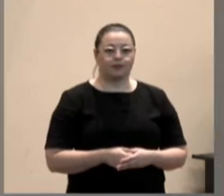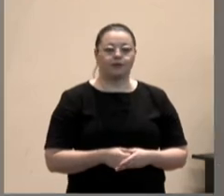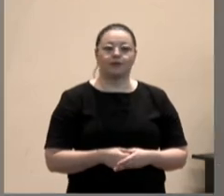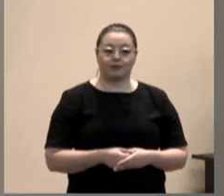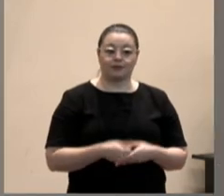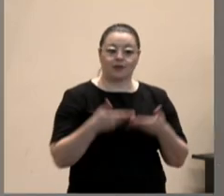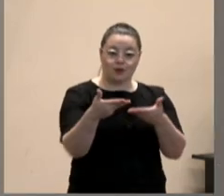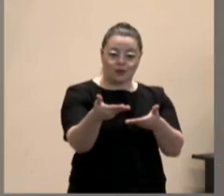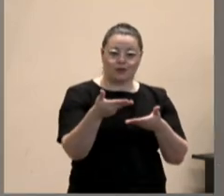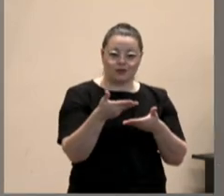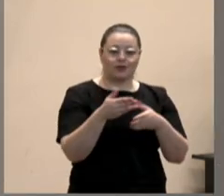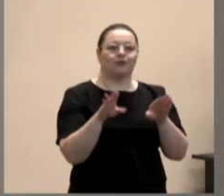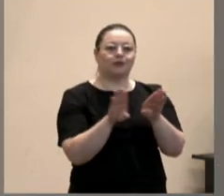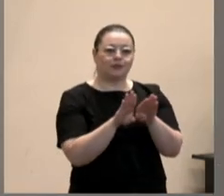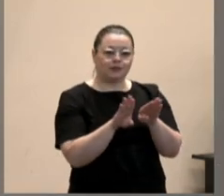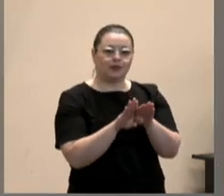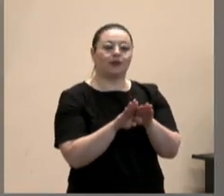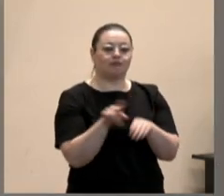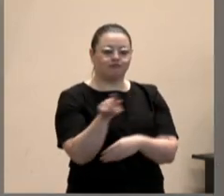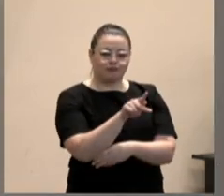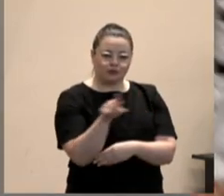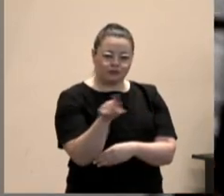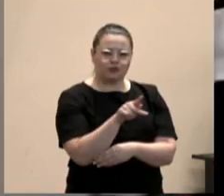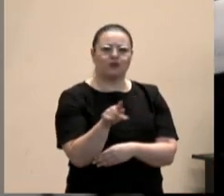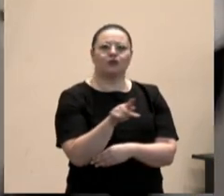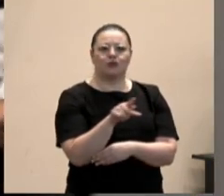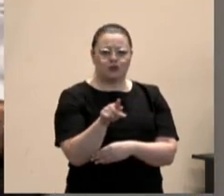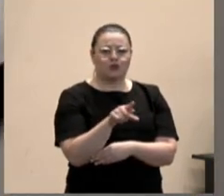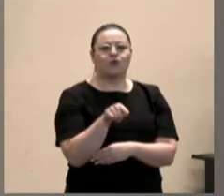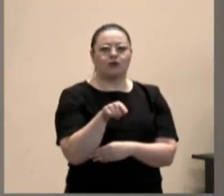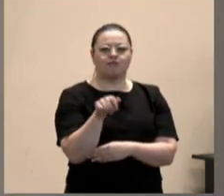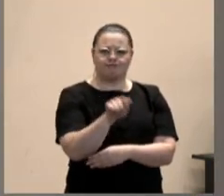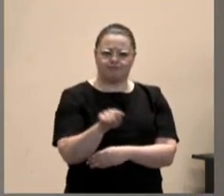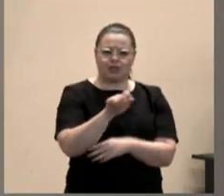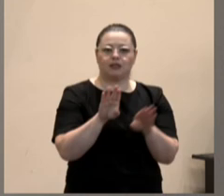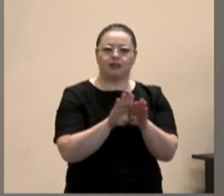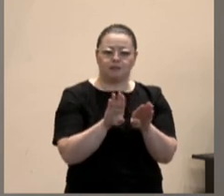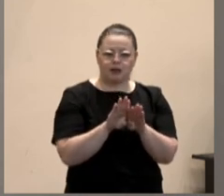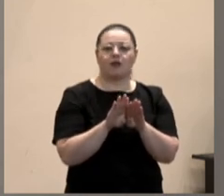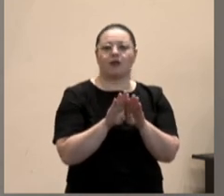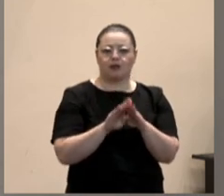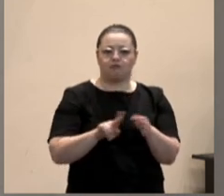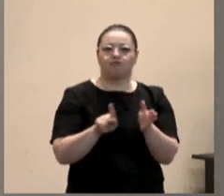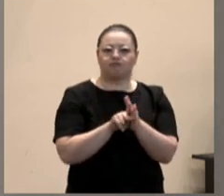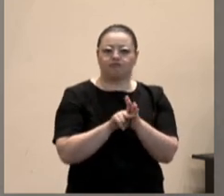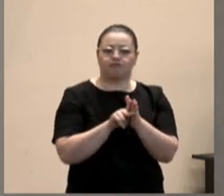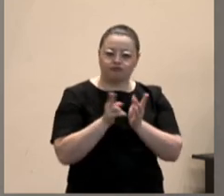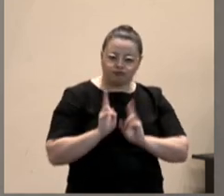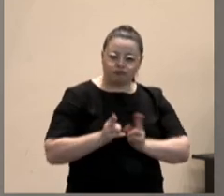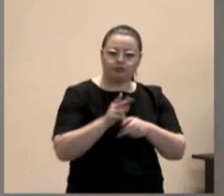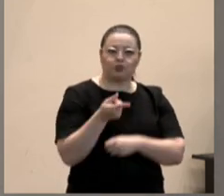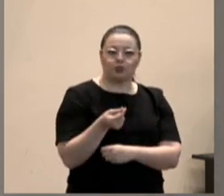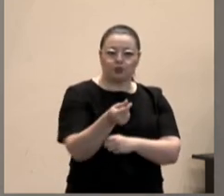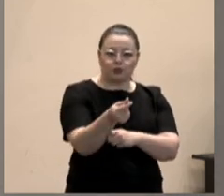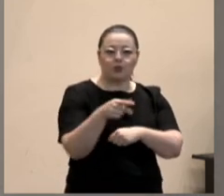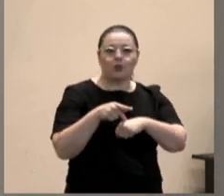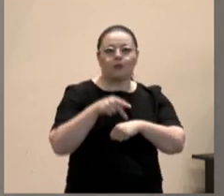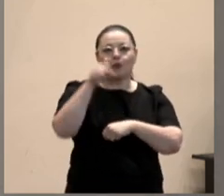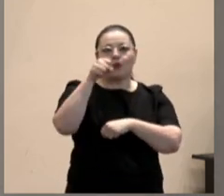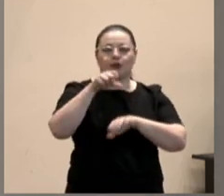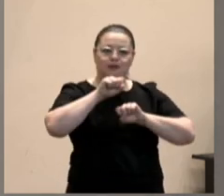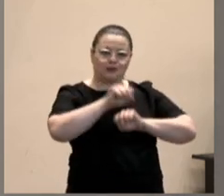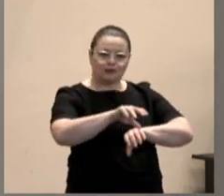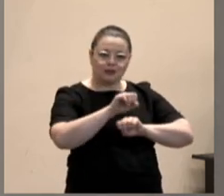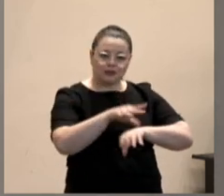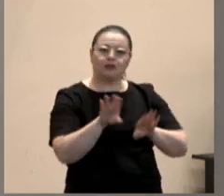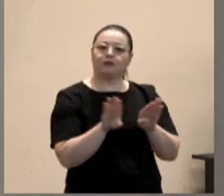Convidamos também o professor associado 2 e professor permanente do Programa de Pós-Graduação em Educação